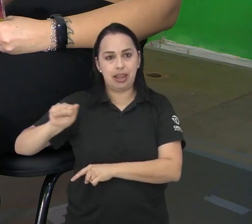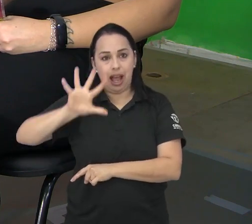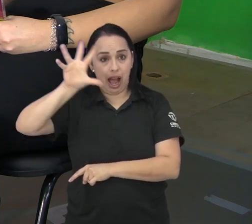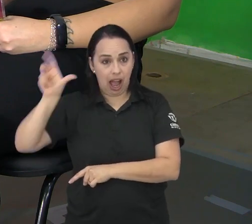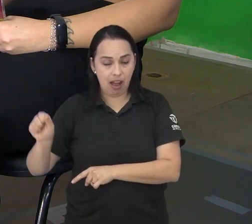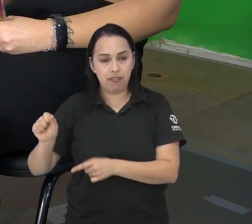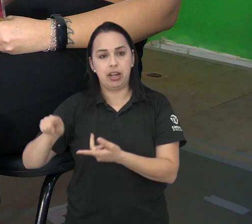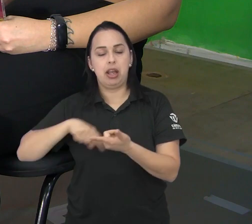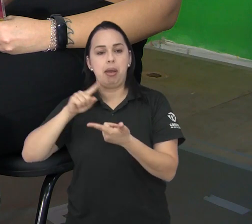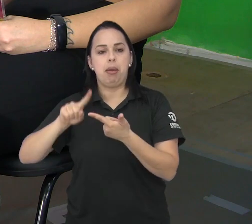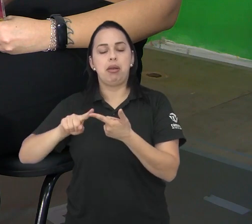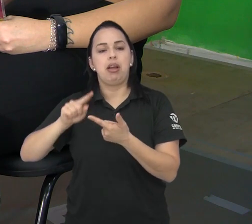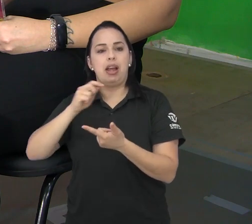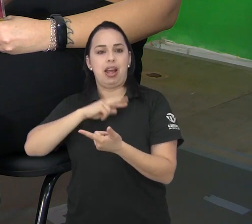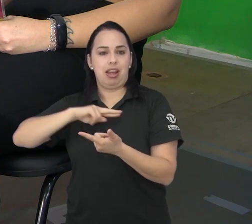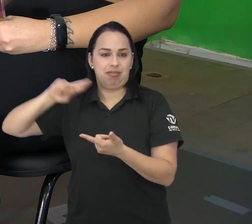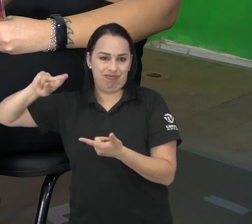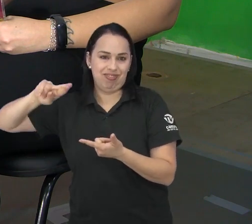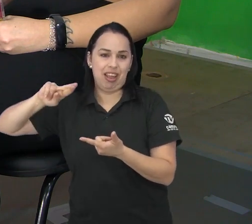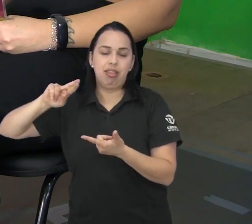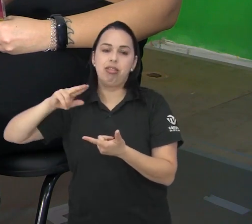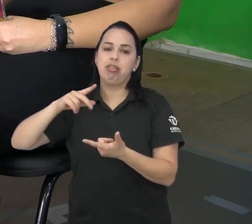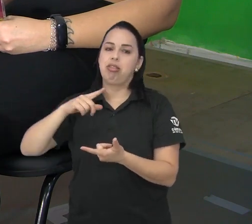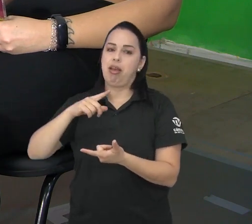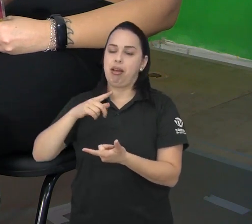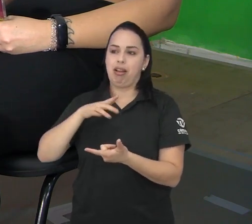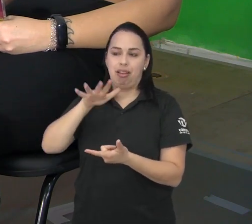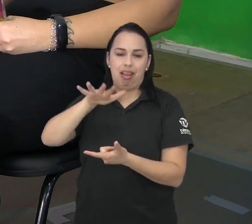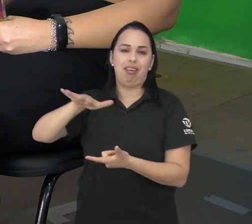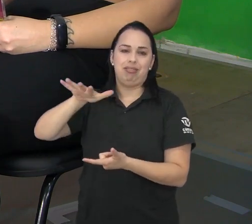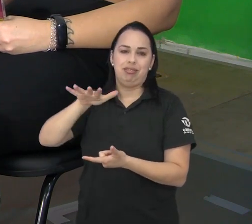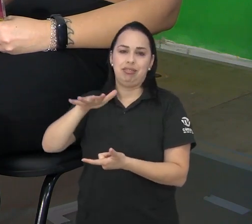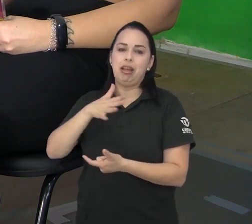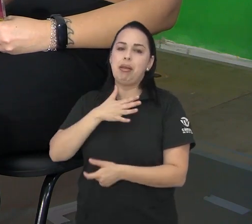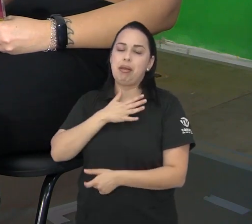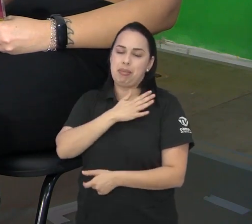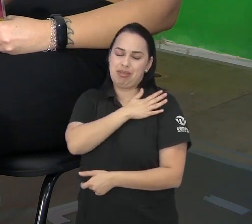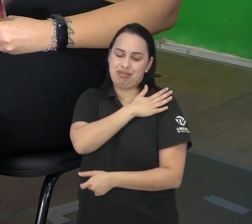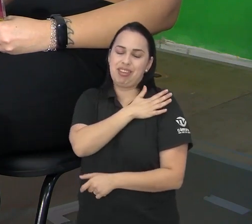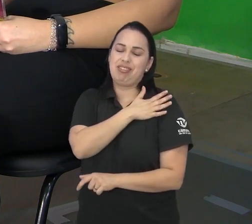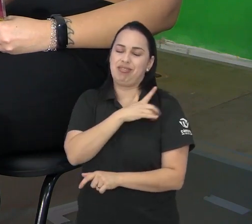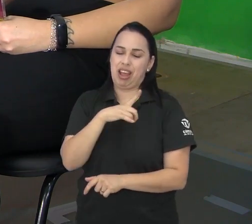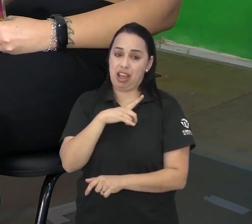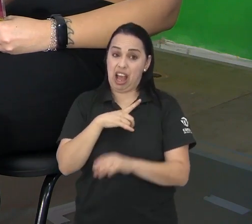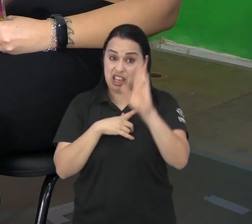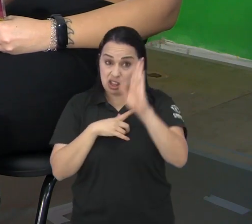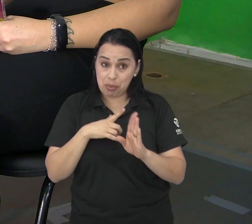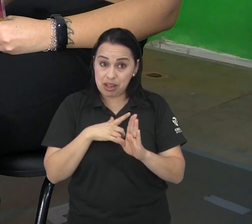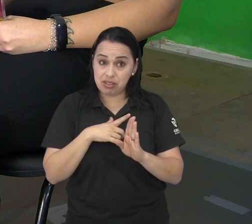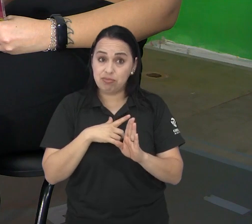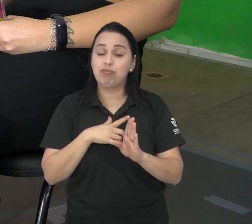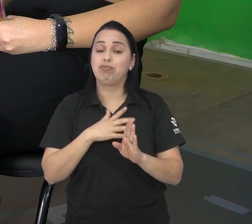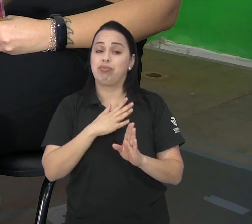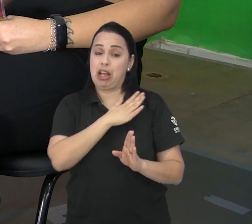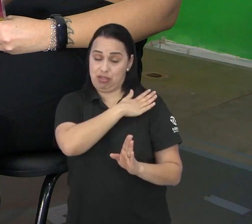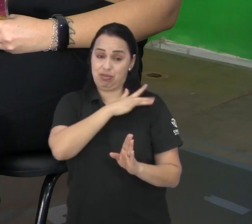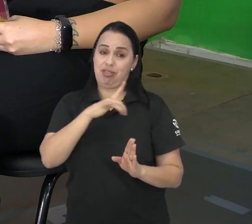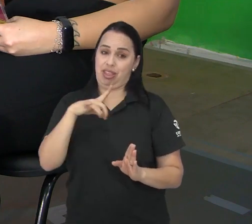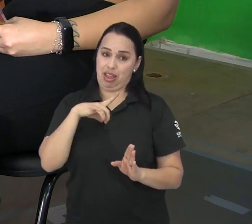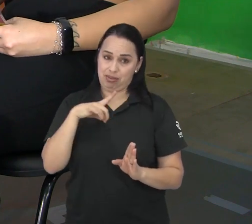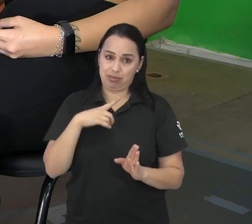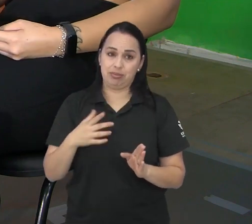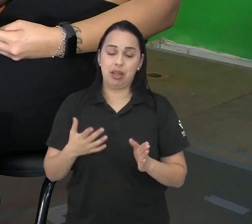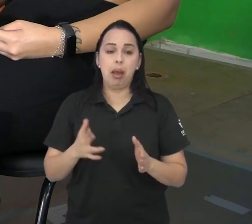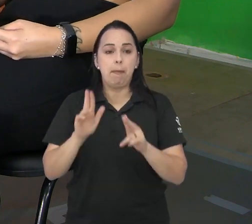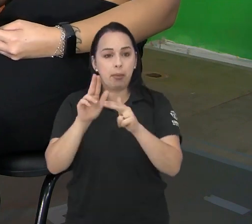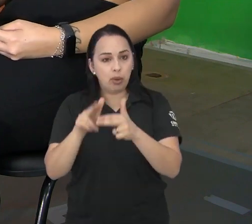de matriz africana sofre realmente um preconceito muito forte no Brasil e por isso que é